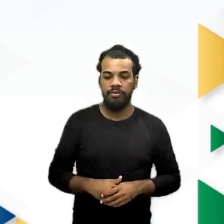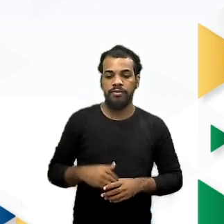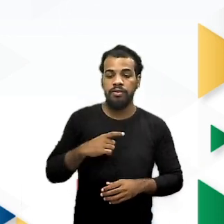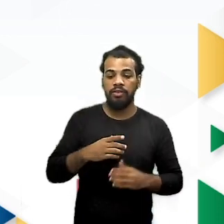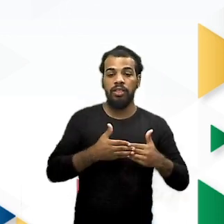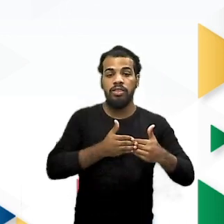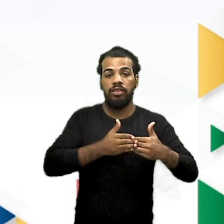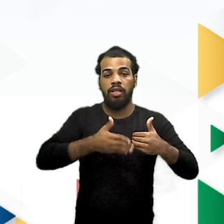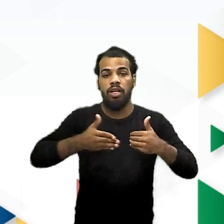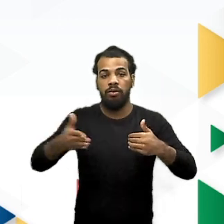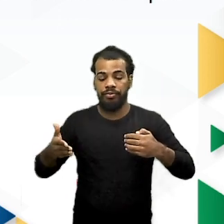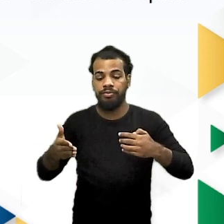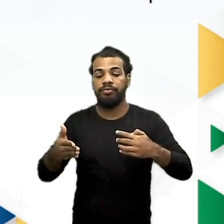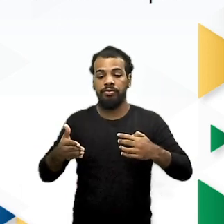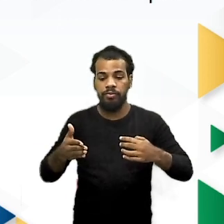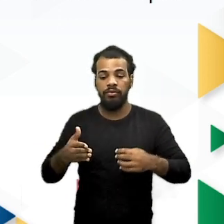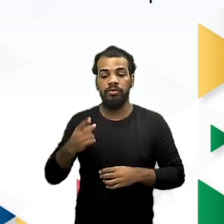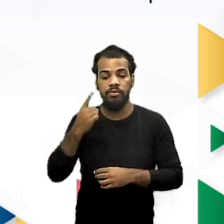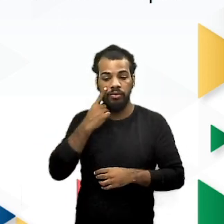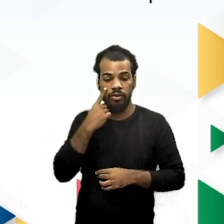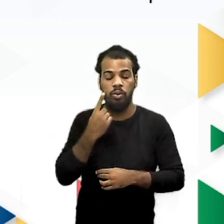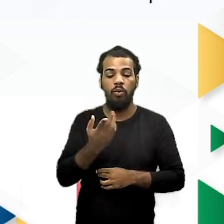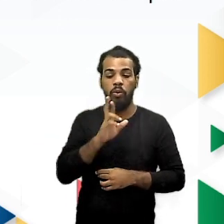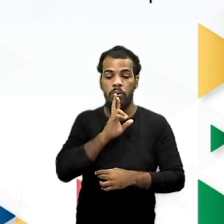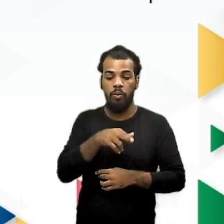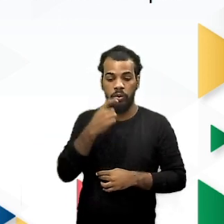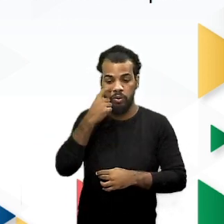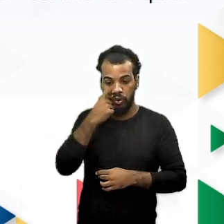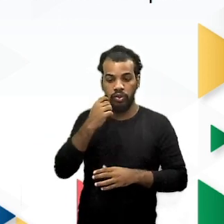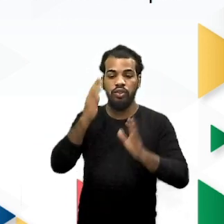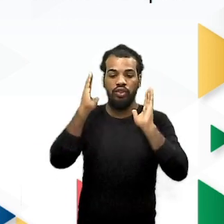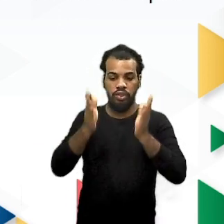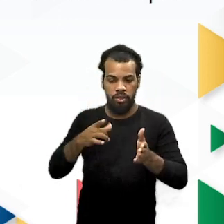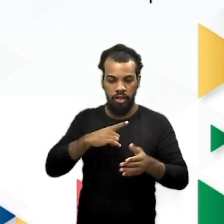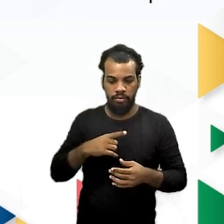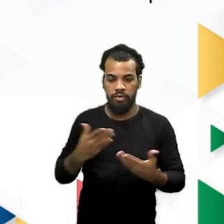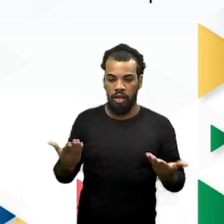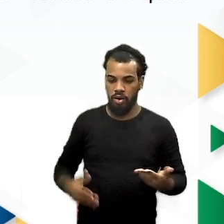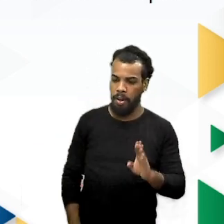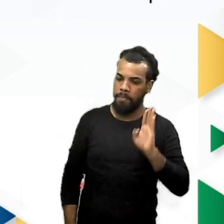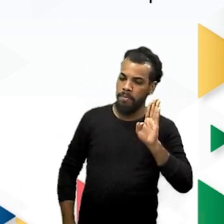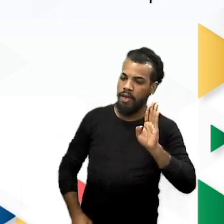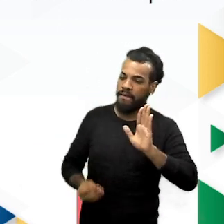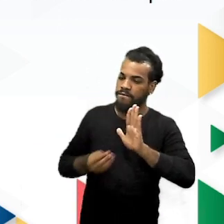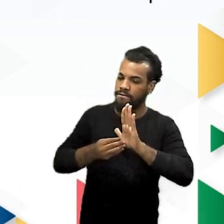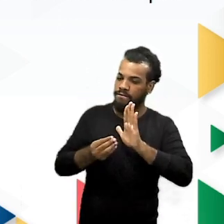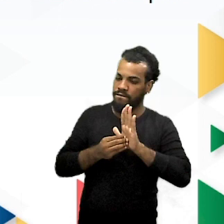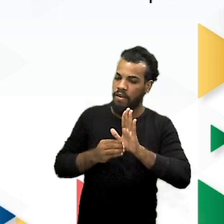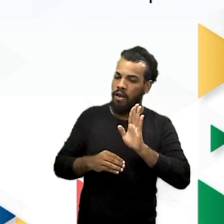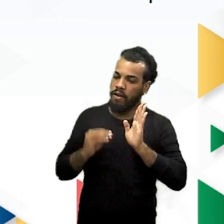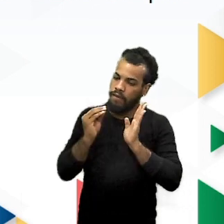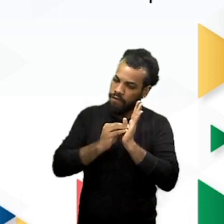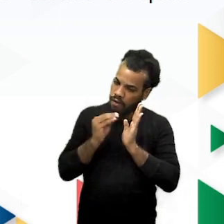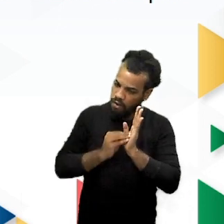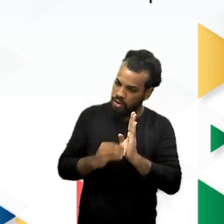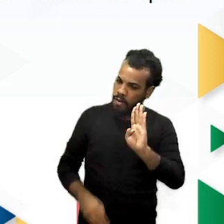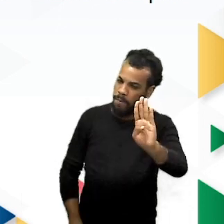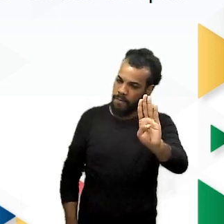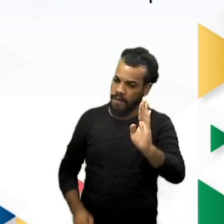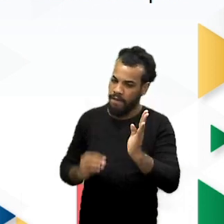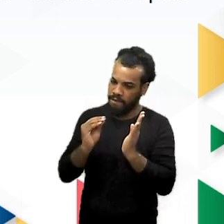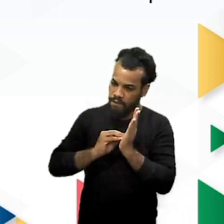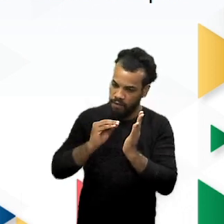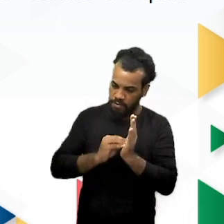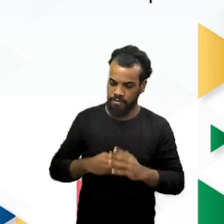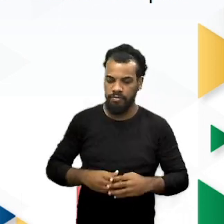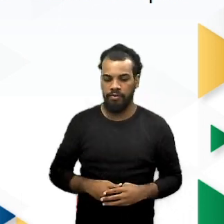sequência. E aí a resposta a gente já teve. Agora o item B que está faltando, né? Em sua opinião, é mais prático determinar